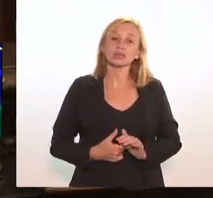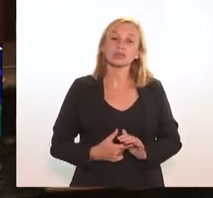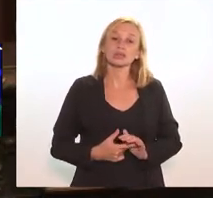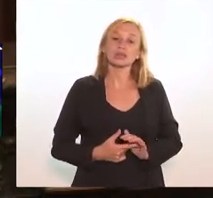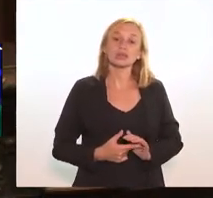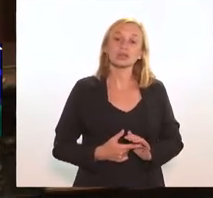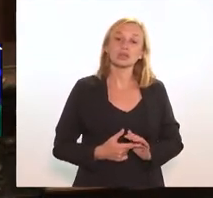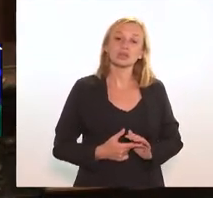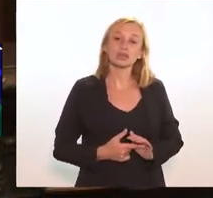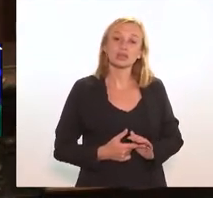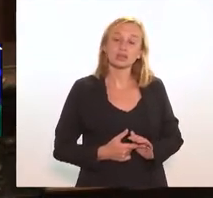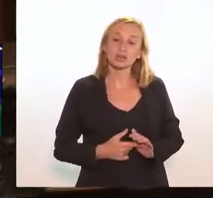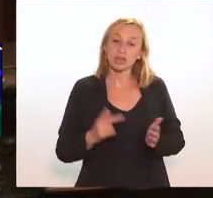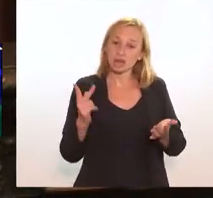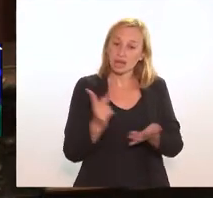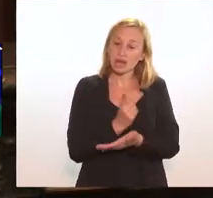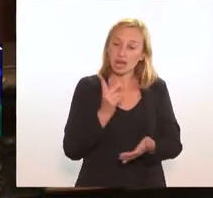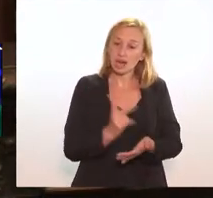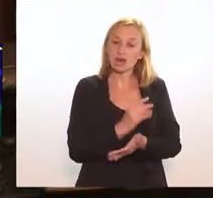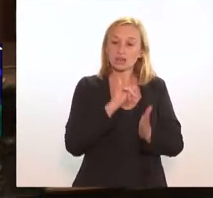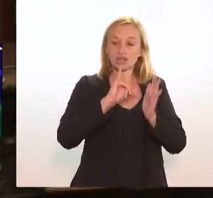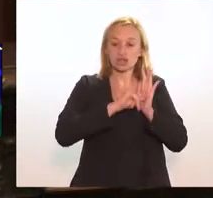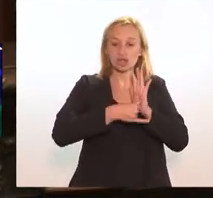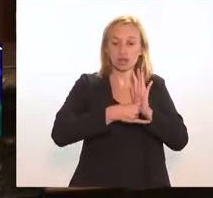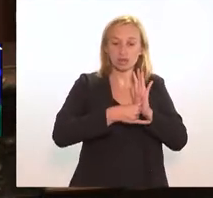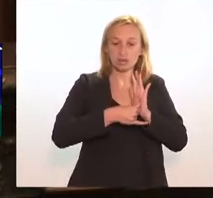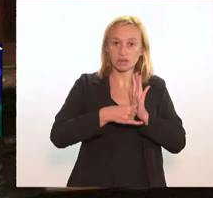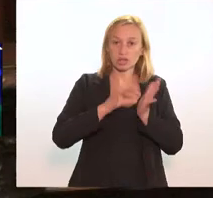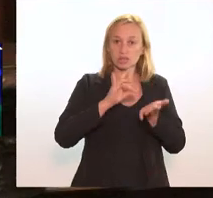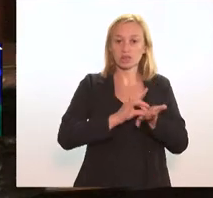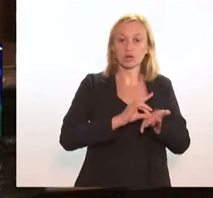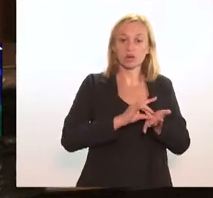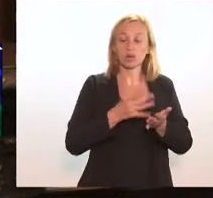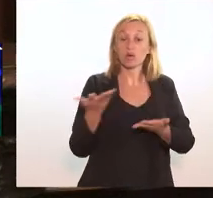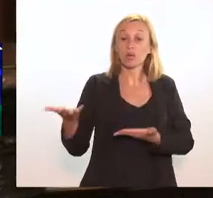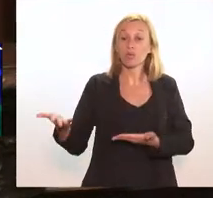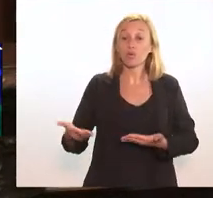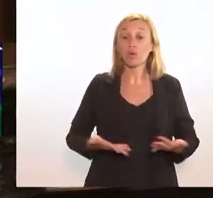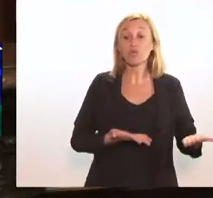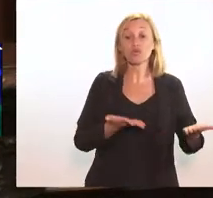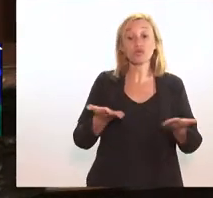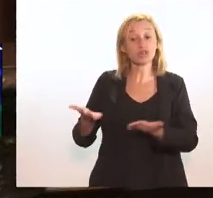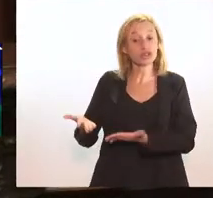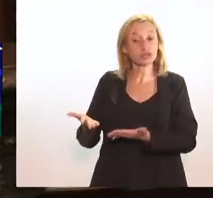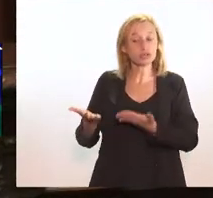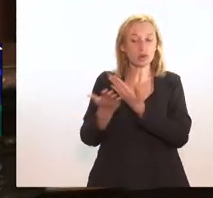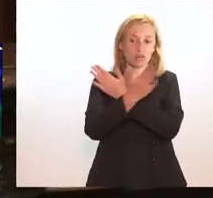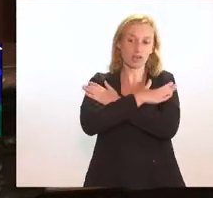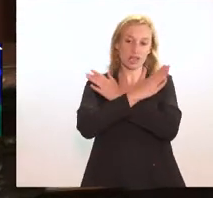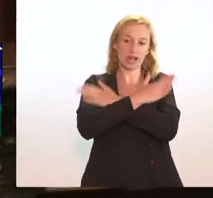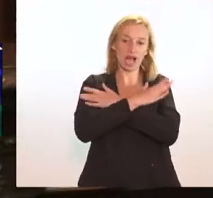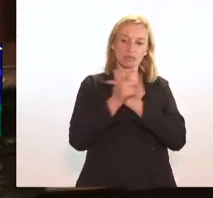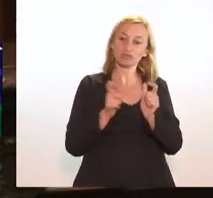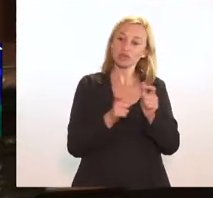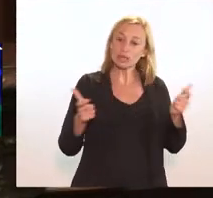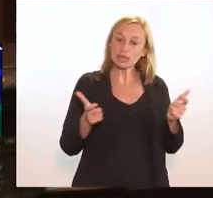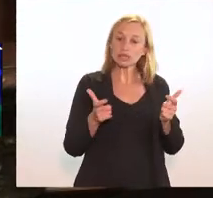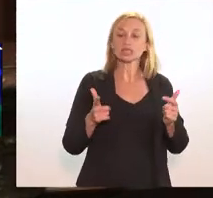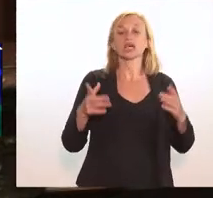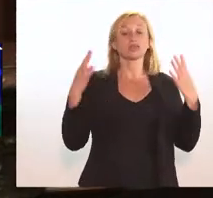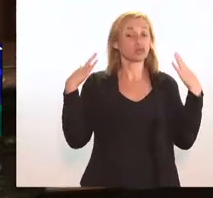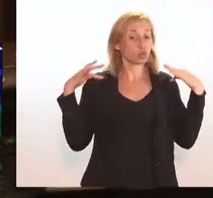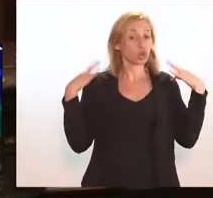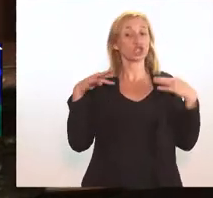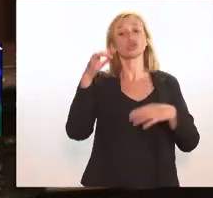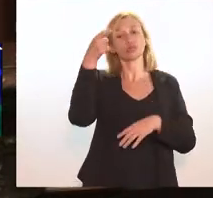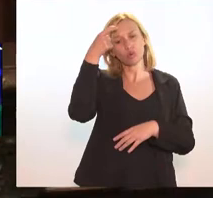maneira errônea no Diário Oficial um convite ao feriadão, ao turismo